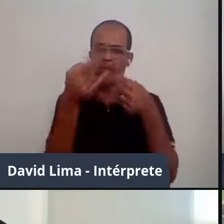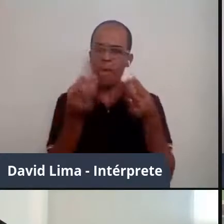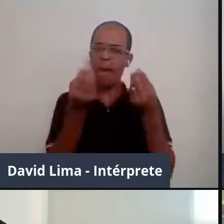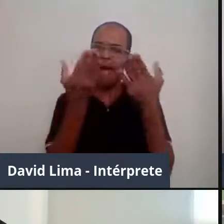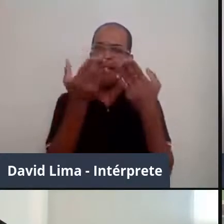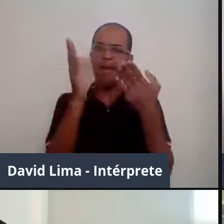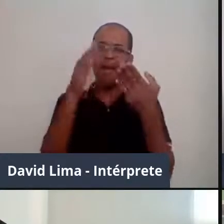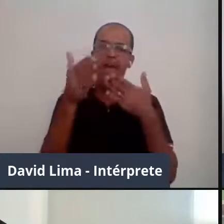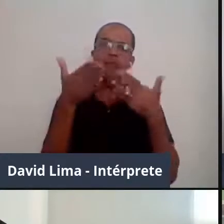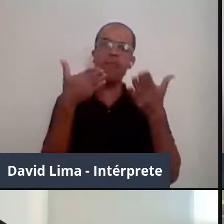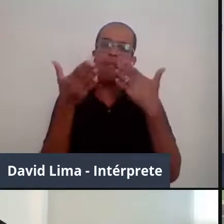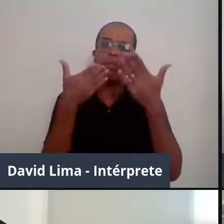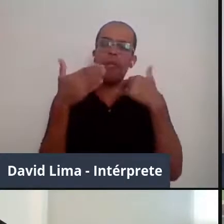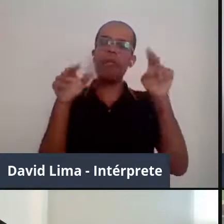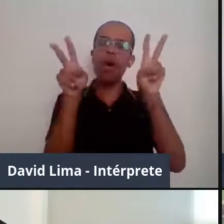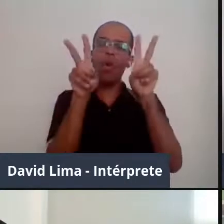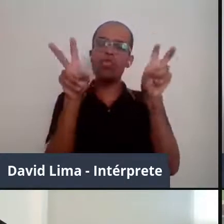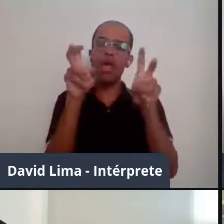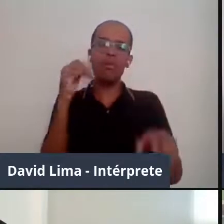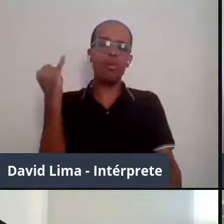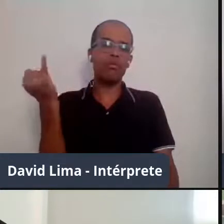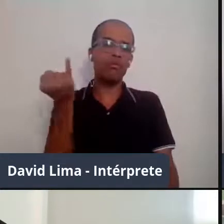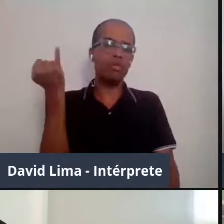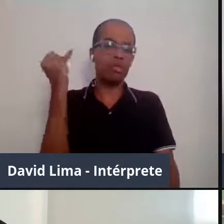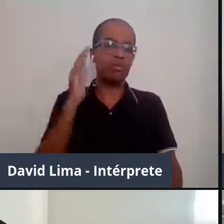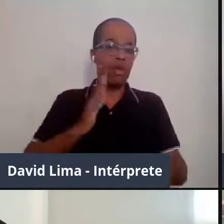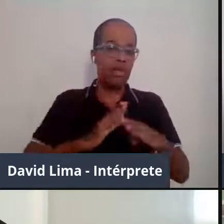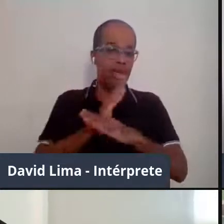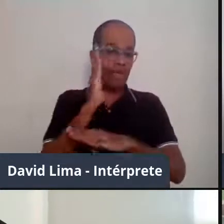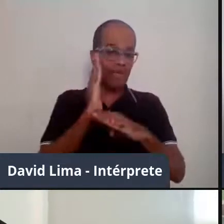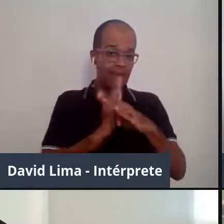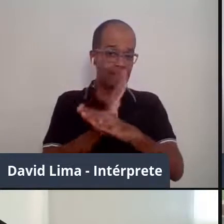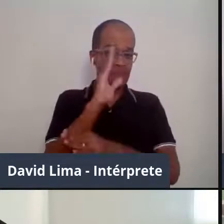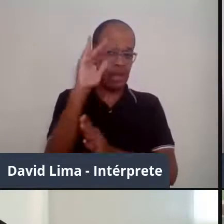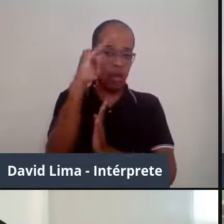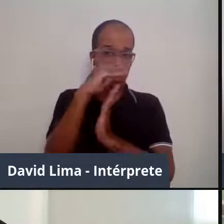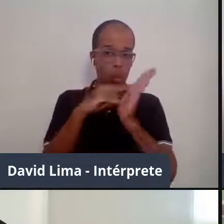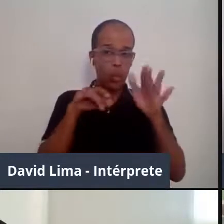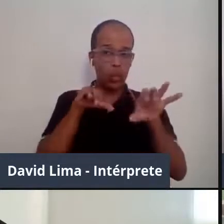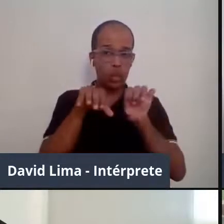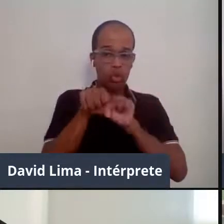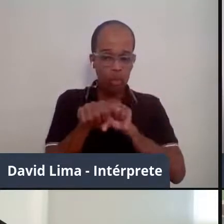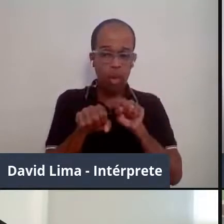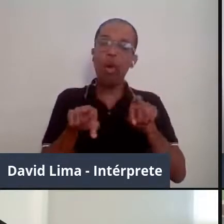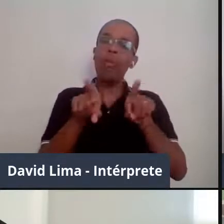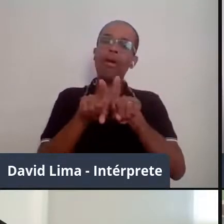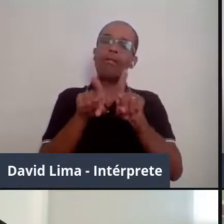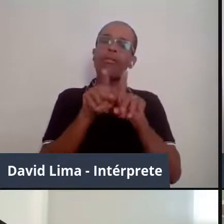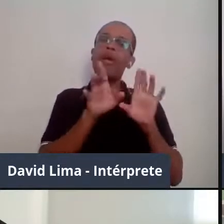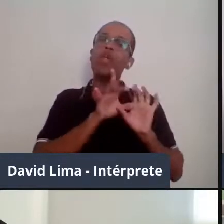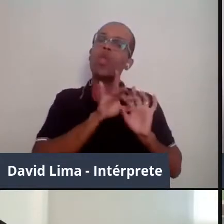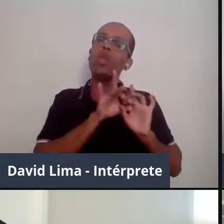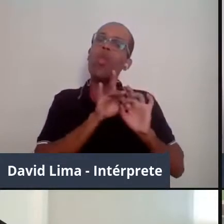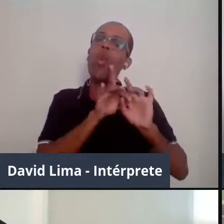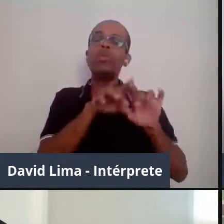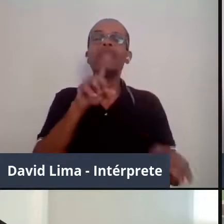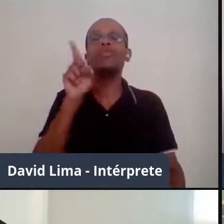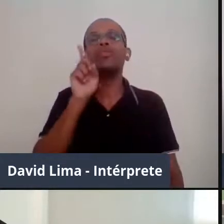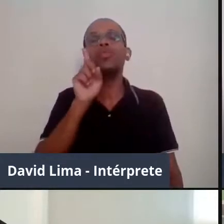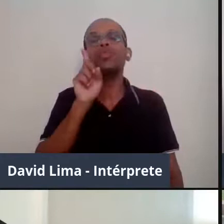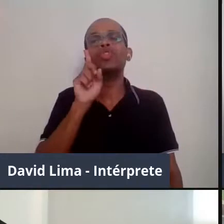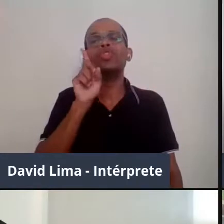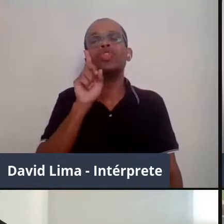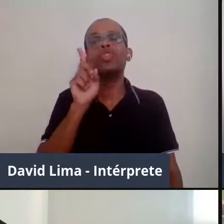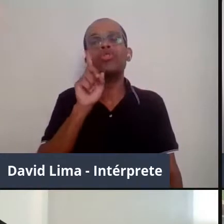tema muito importante: revalidação dos diplomas e do contexto prático do dia a dia acerca